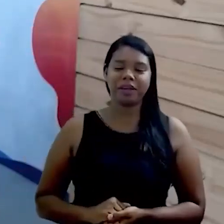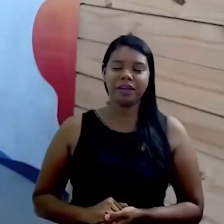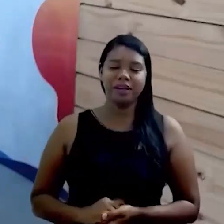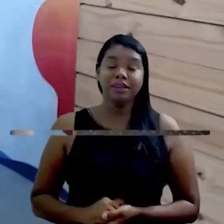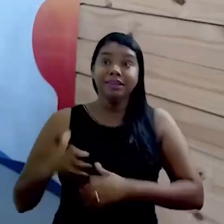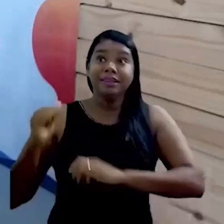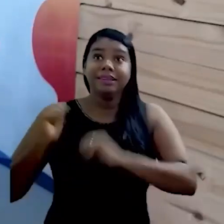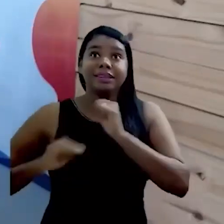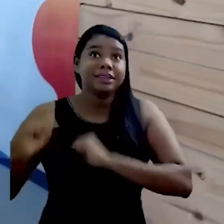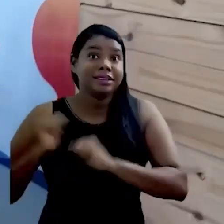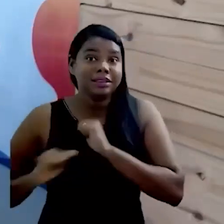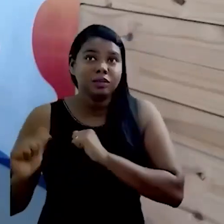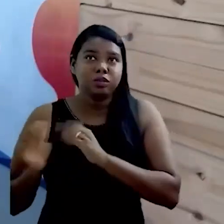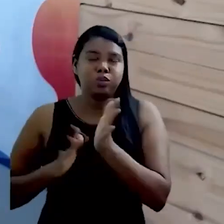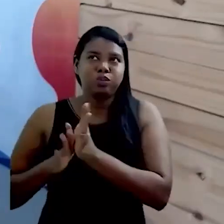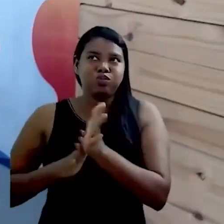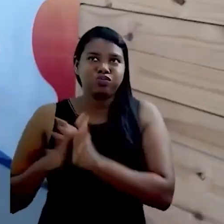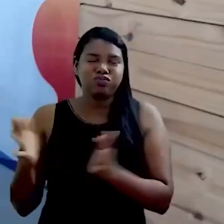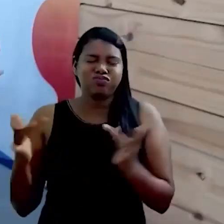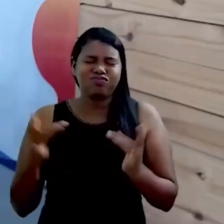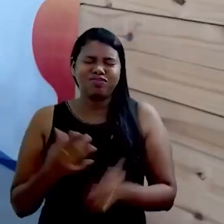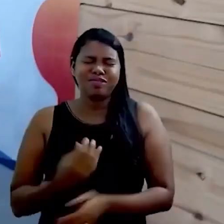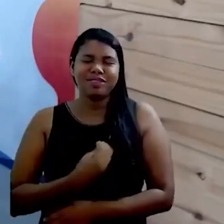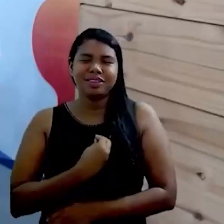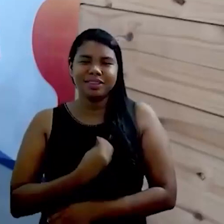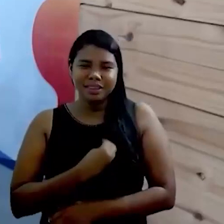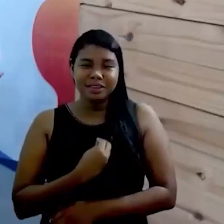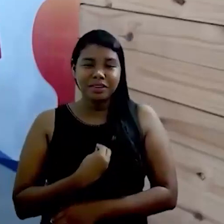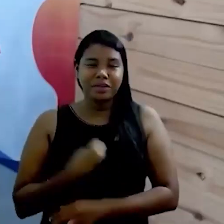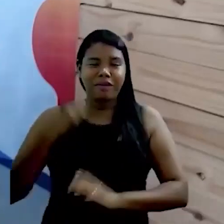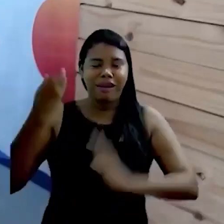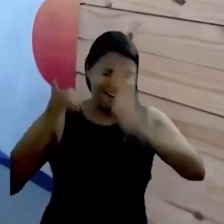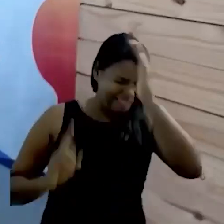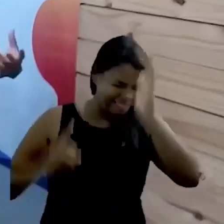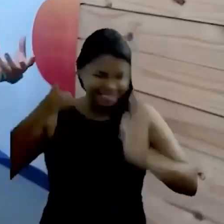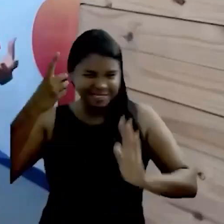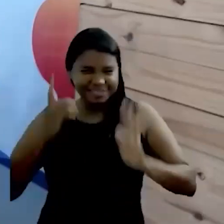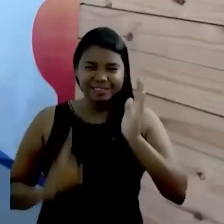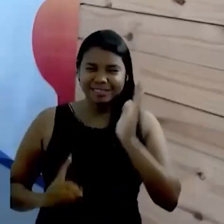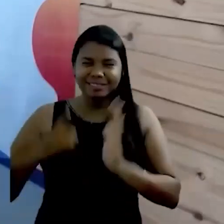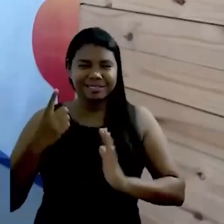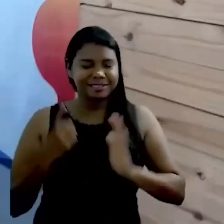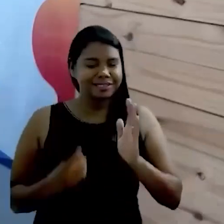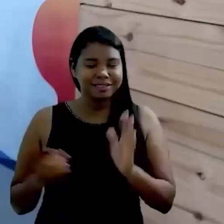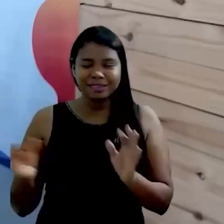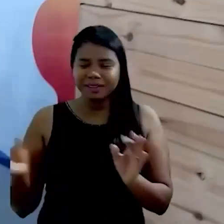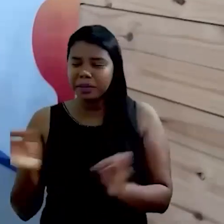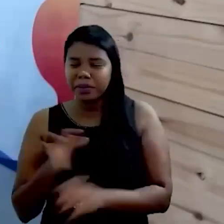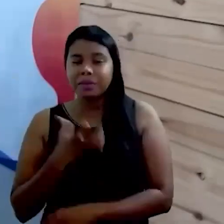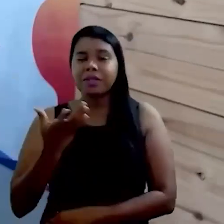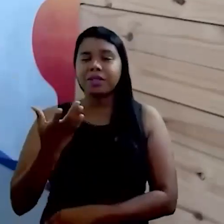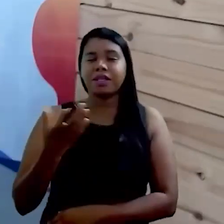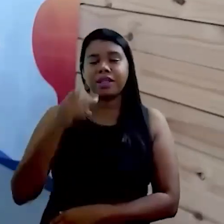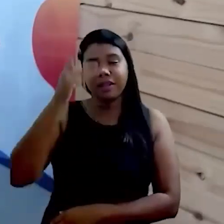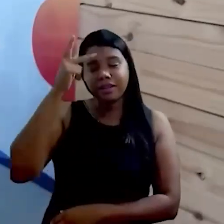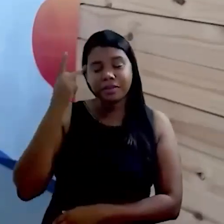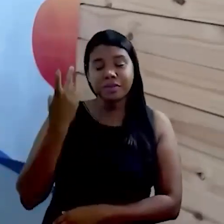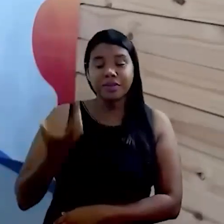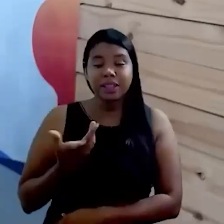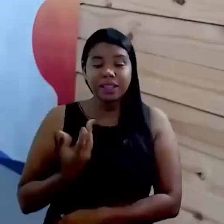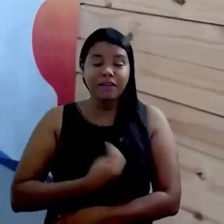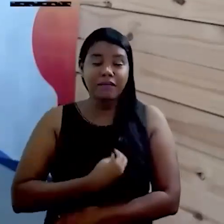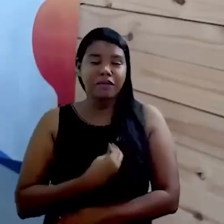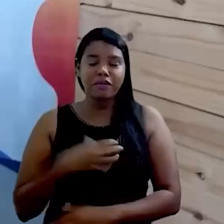aquela ânsia de viver, né? A gente acabou de sair do carnaval, as pessoas estavam muito querendo brincar carnaval, querendo